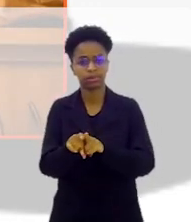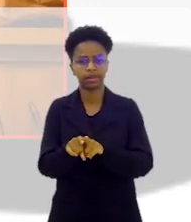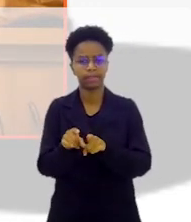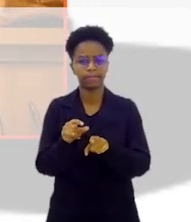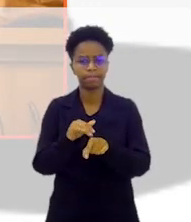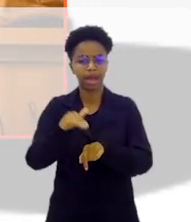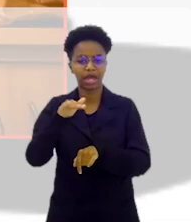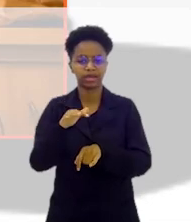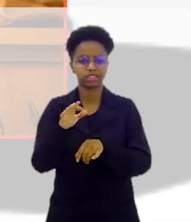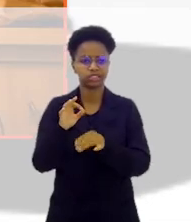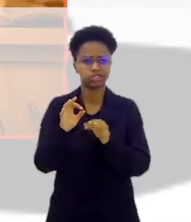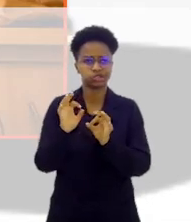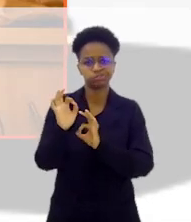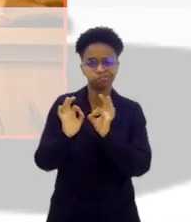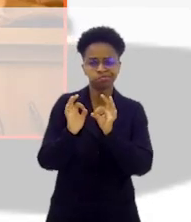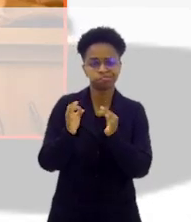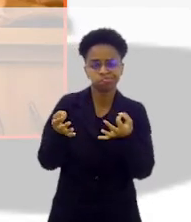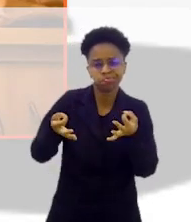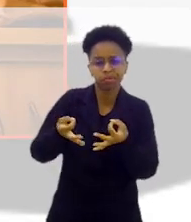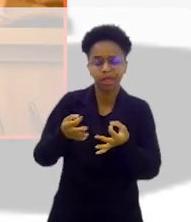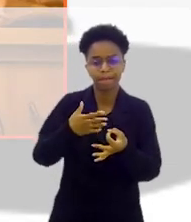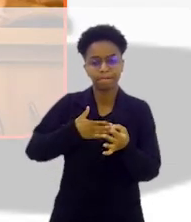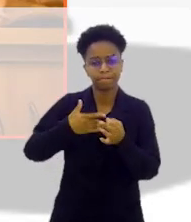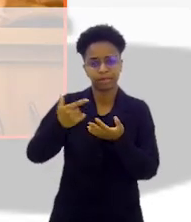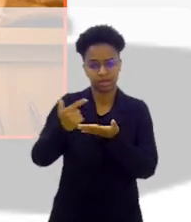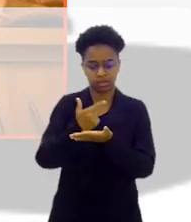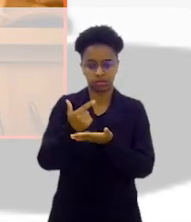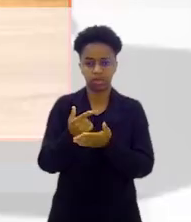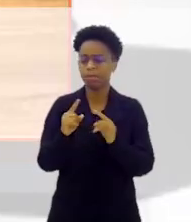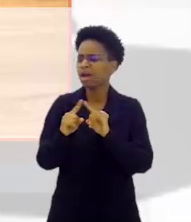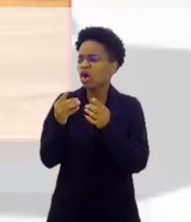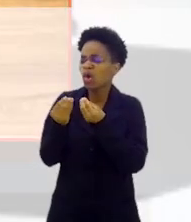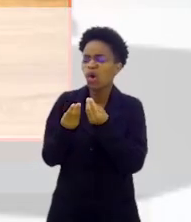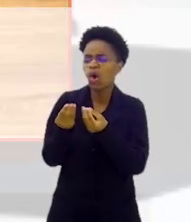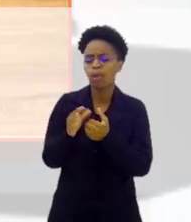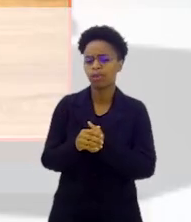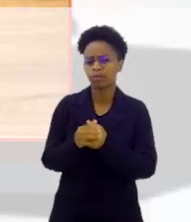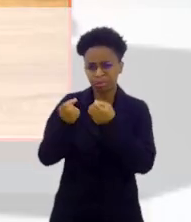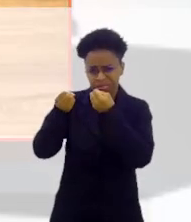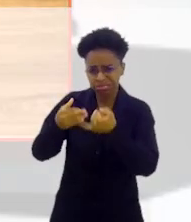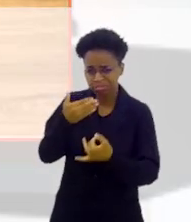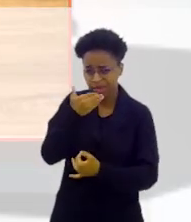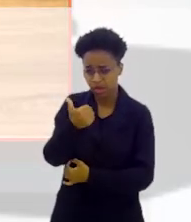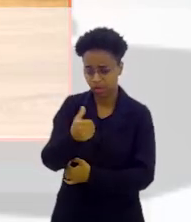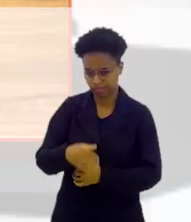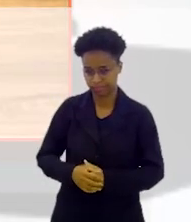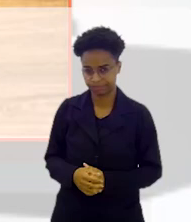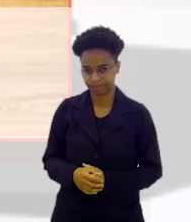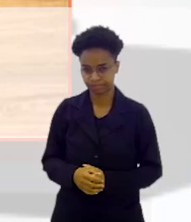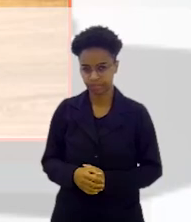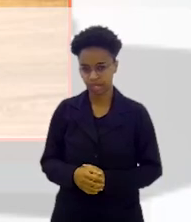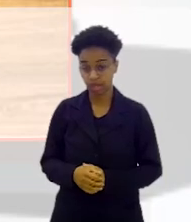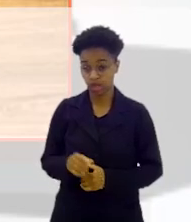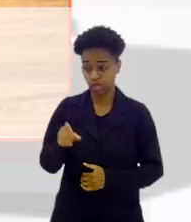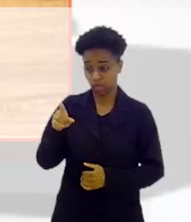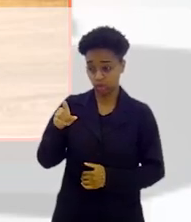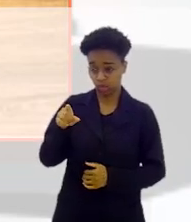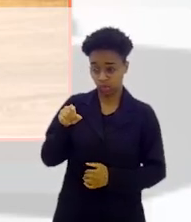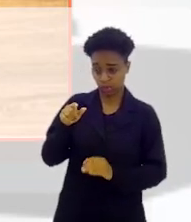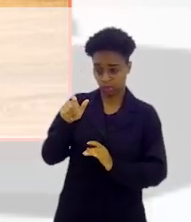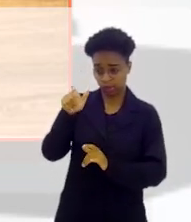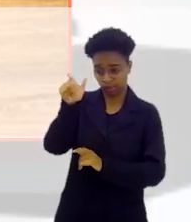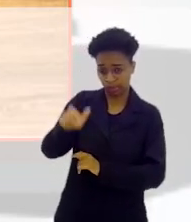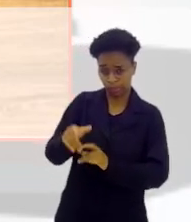original e mais preponderante na minha obra. Mas de que forma? Me explica um pouco melhor isso. Quer dizer, a